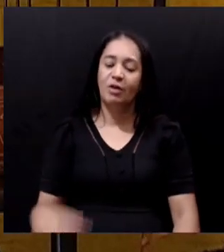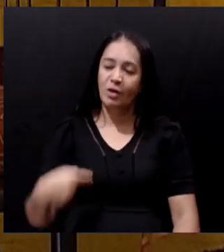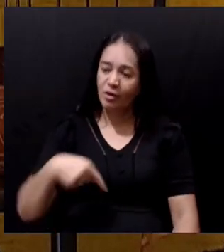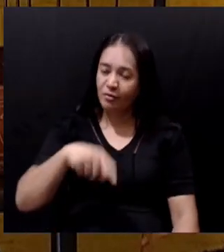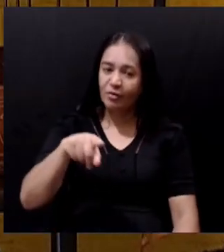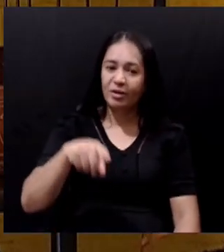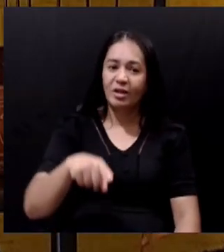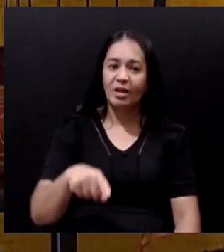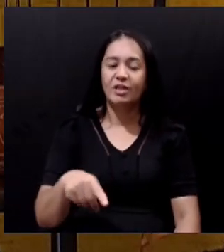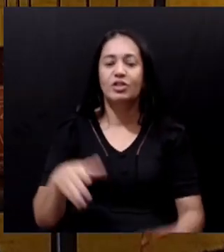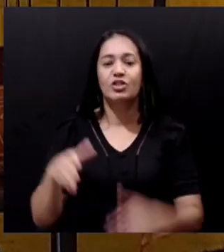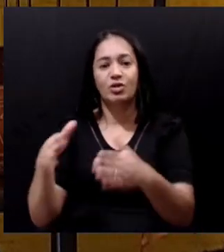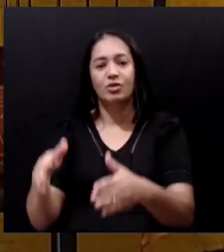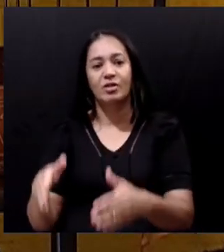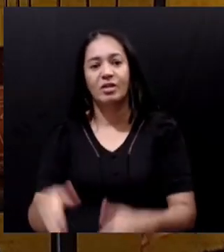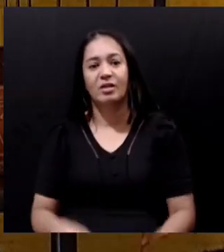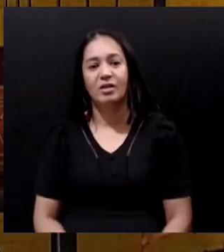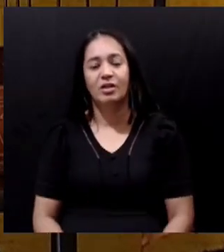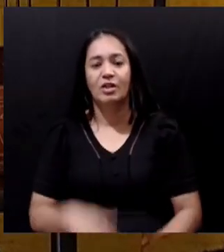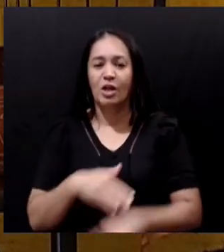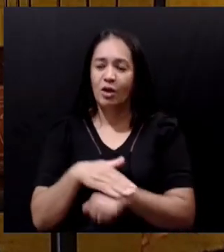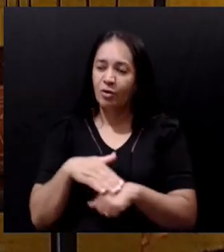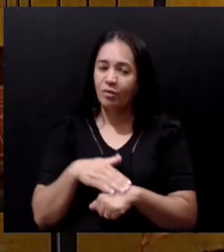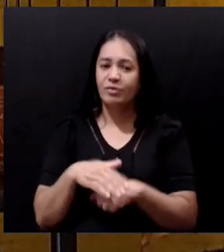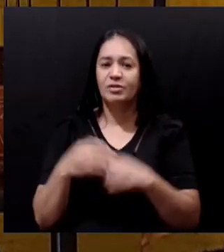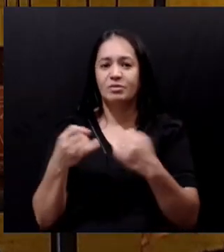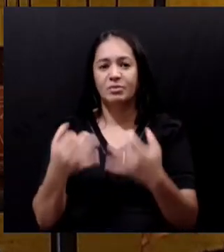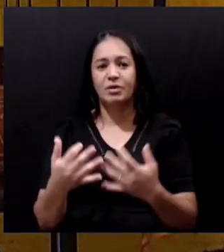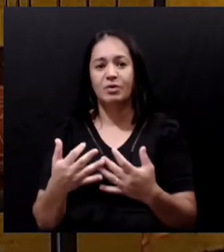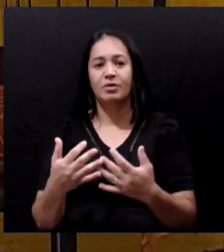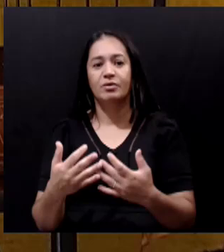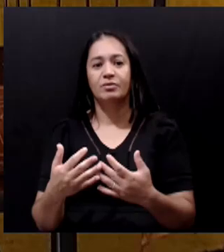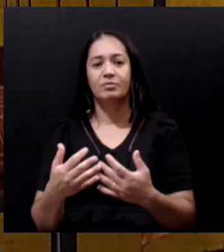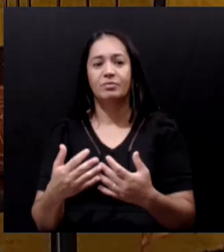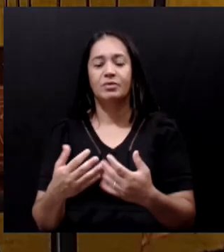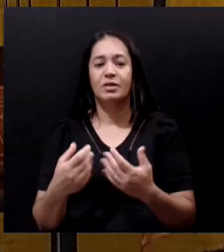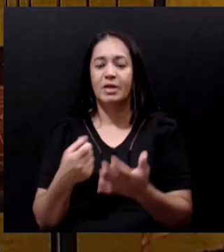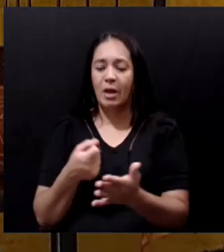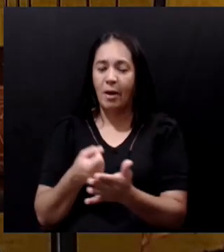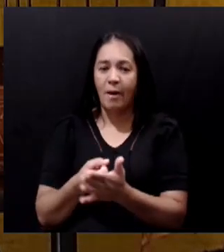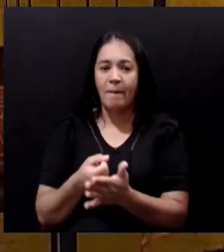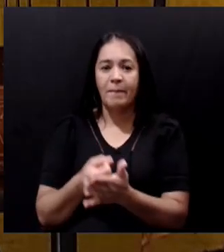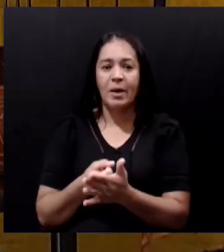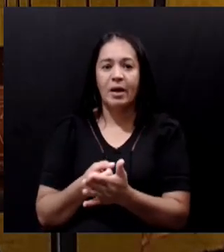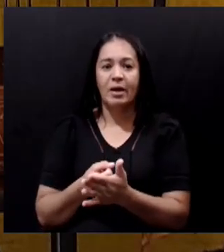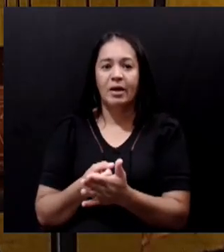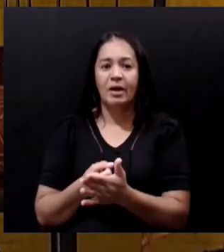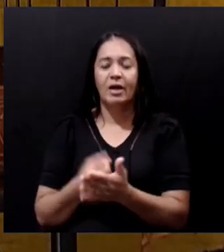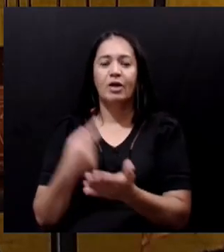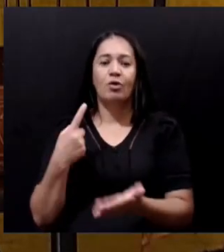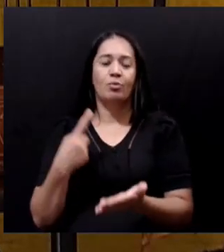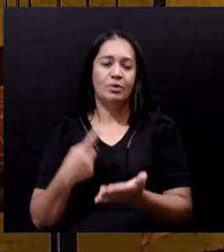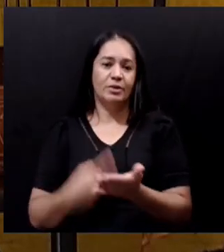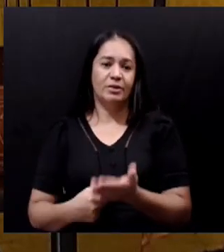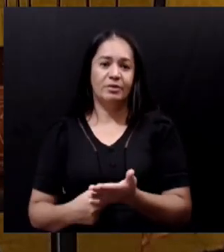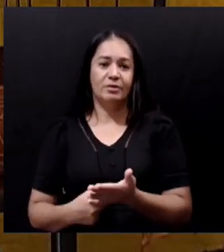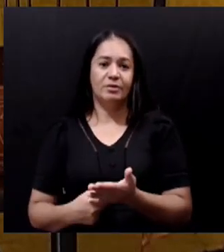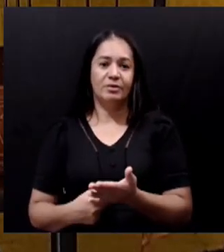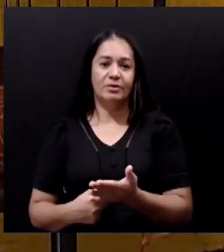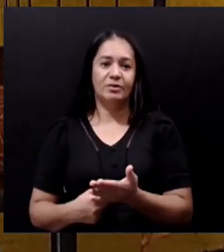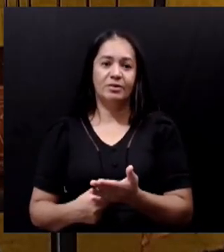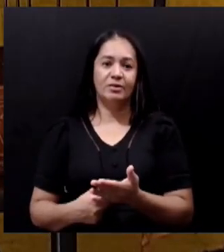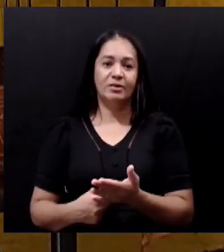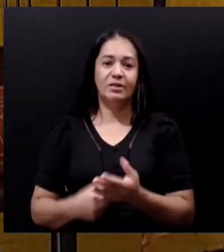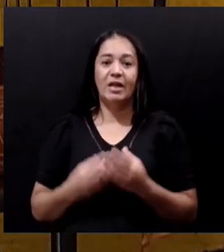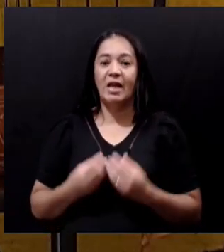ele conversou com o Jefferson, acho que ia pagar o valor que estava combinado, e deu umas massas de pastéis para o Jefferson,